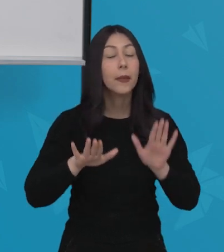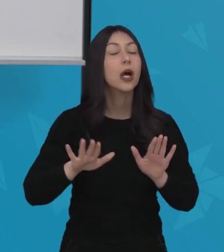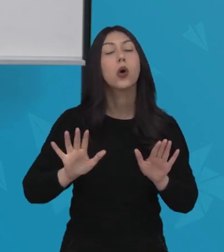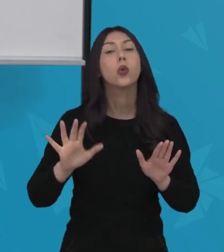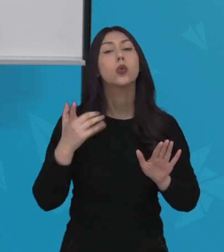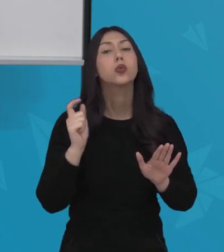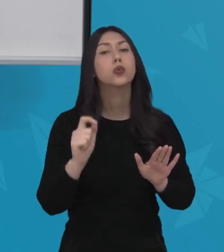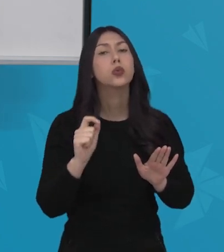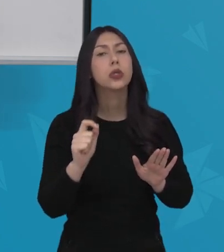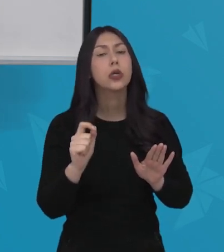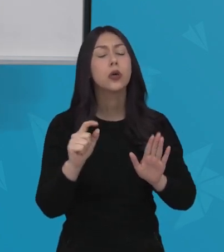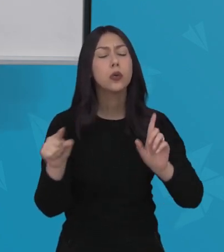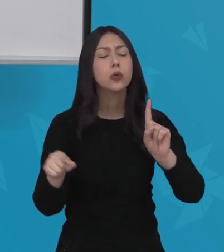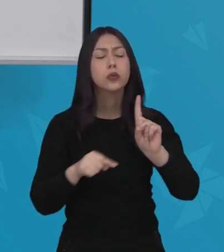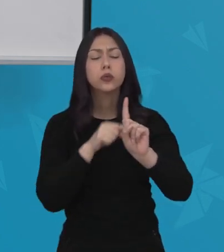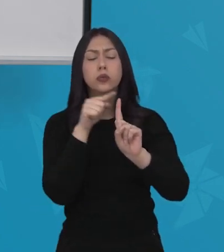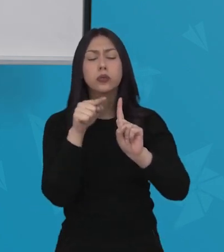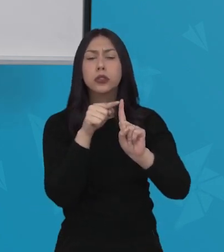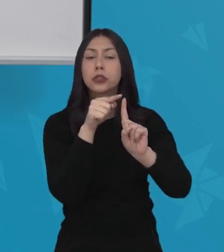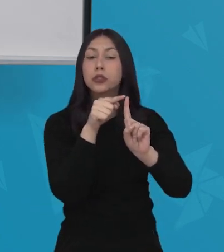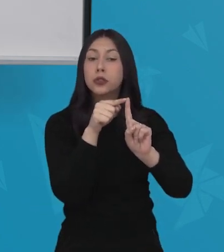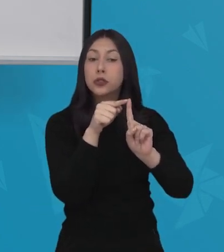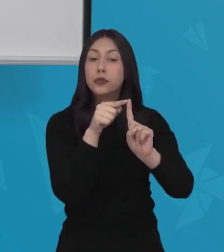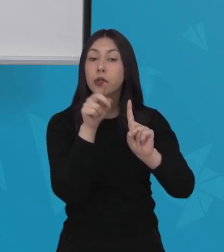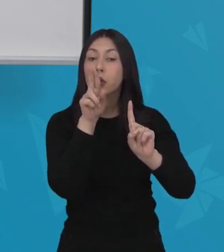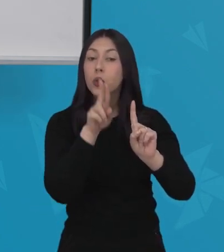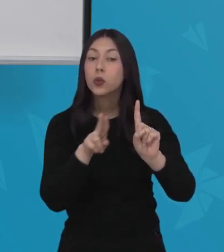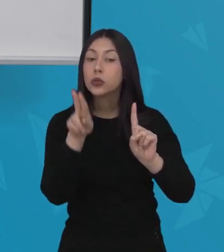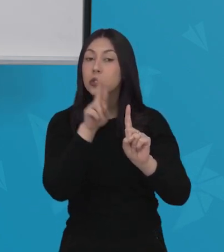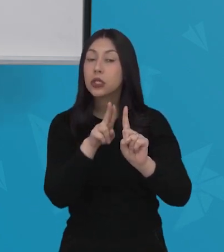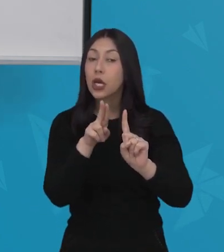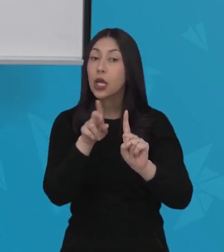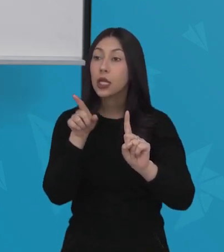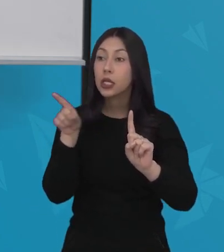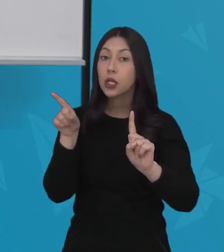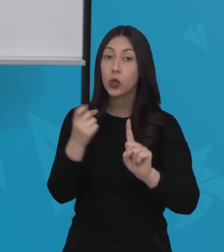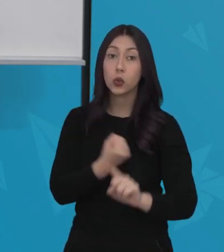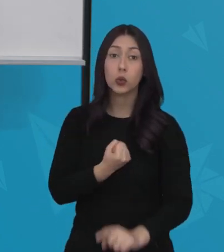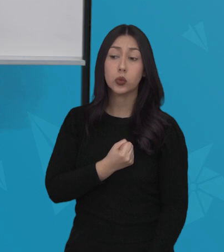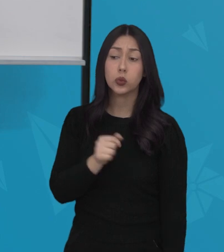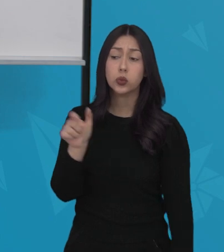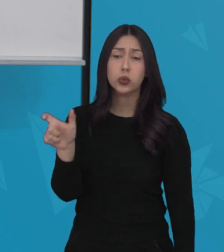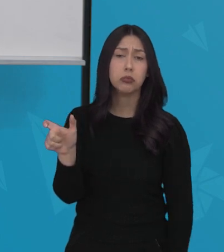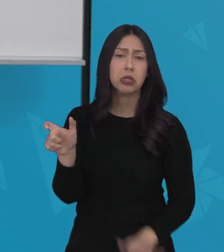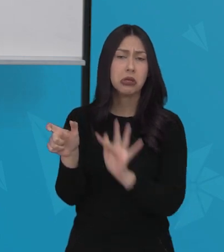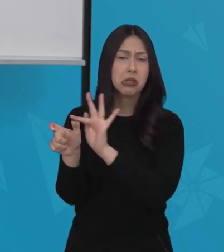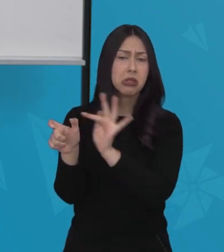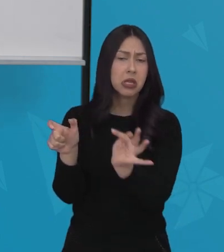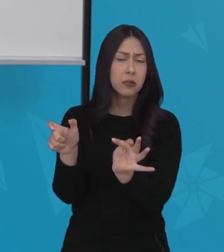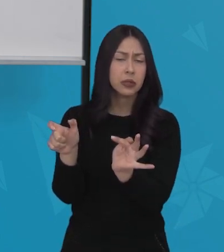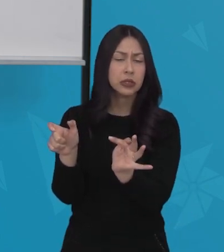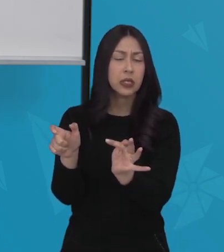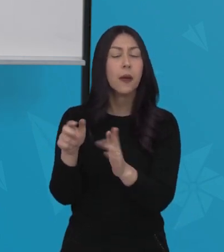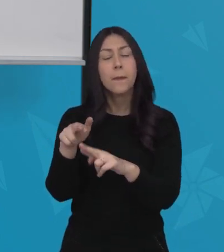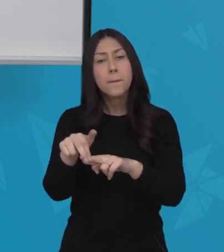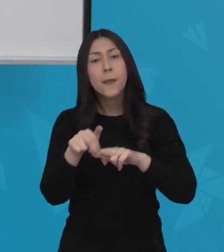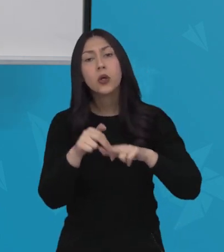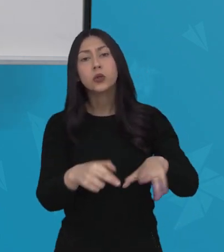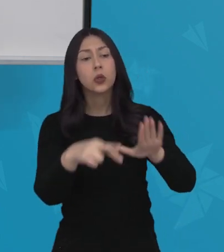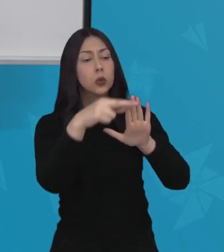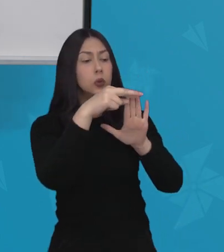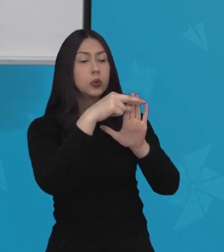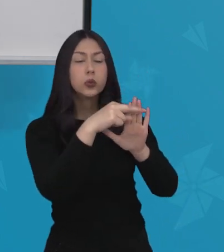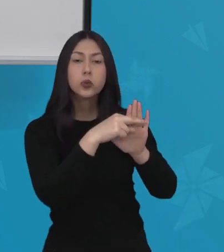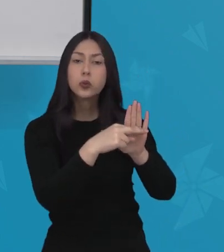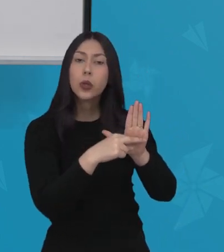nossa intenção em notação científica é trabalhar aqui nesse x com números que sejam agradáveis de se trabalhar. A regrinha, então, que a gente vai ter